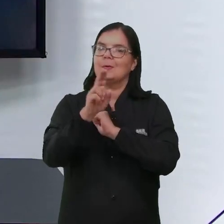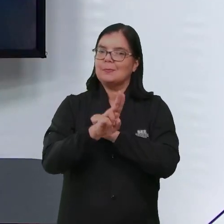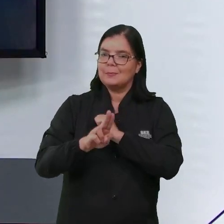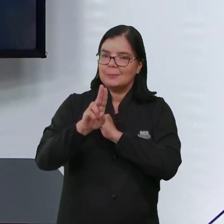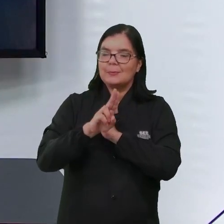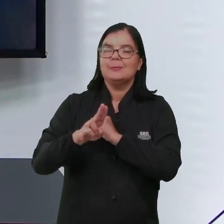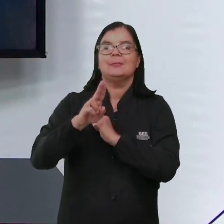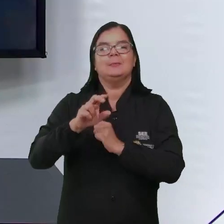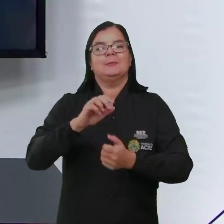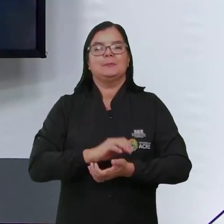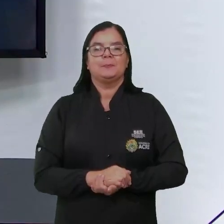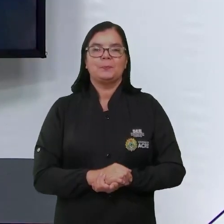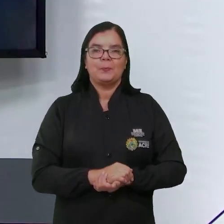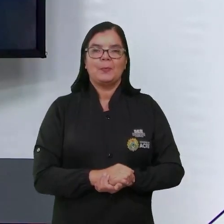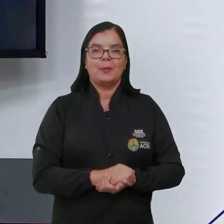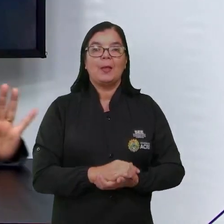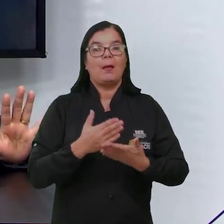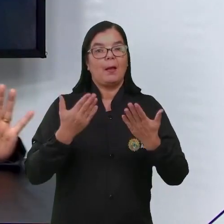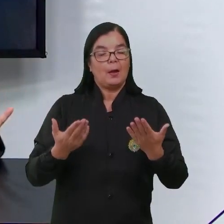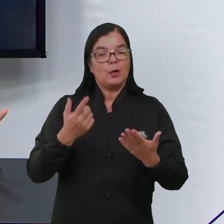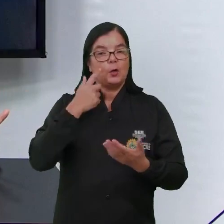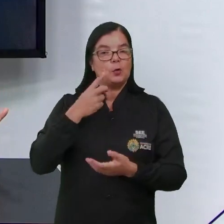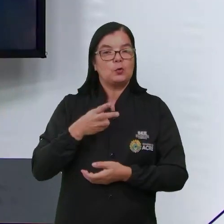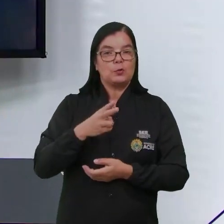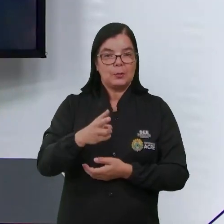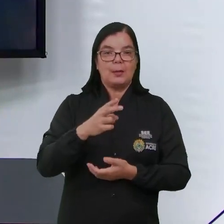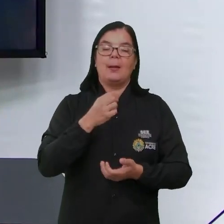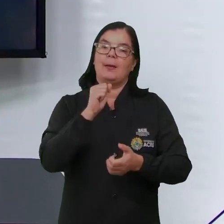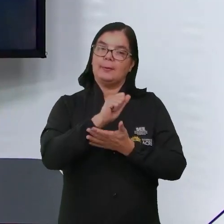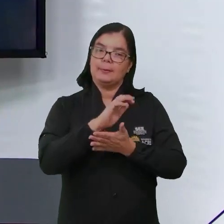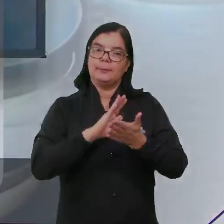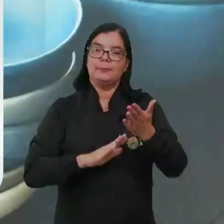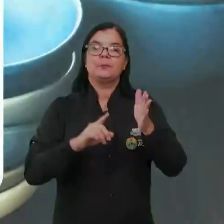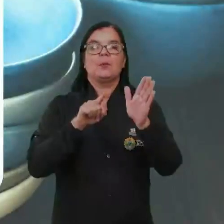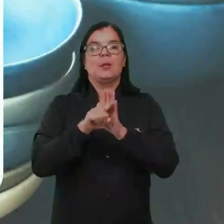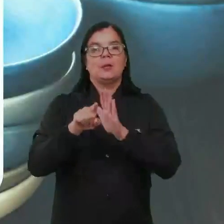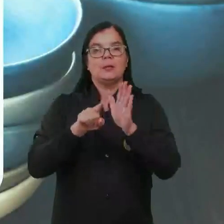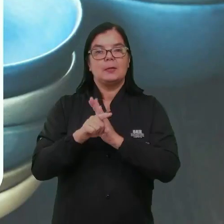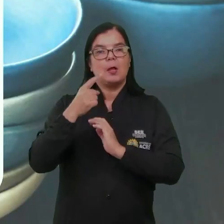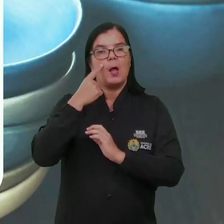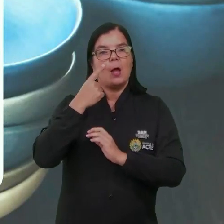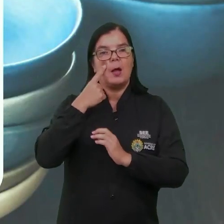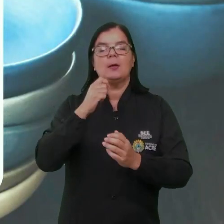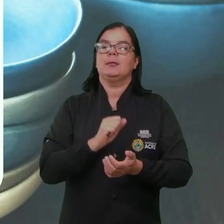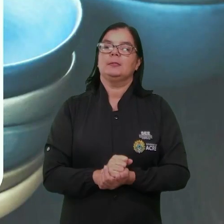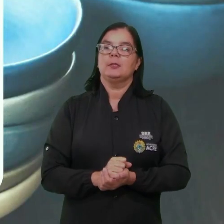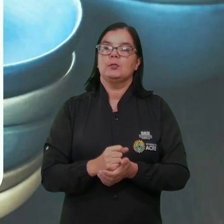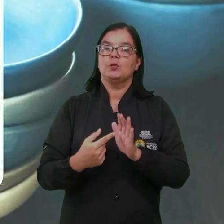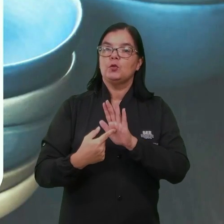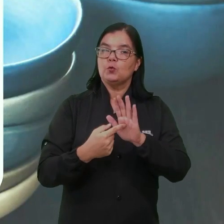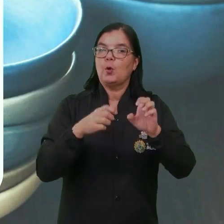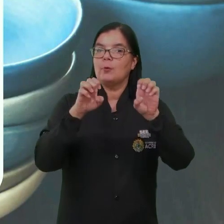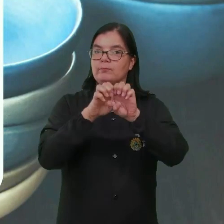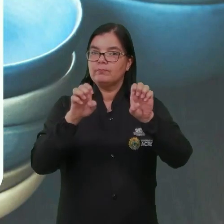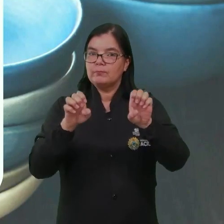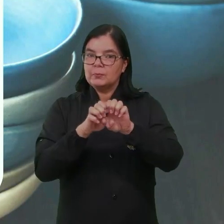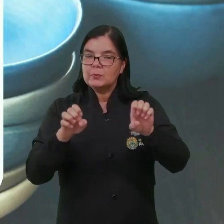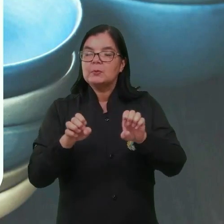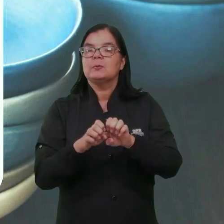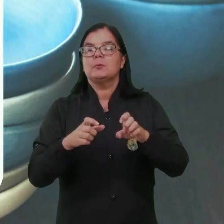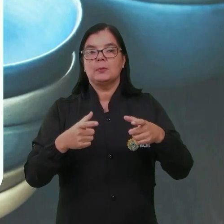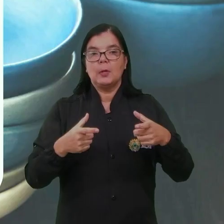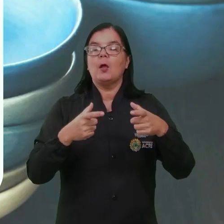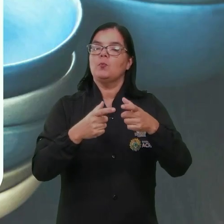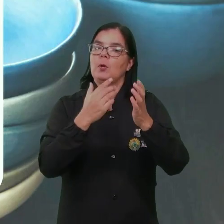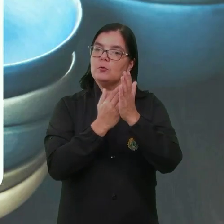dos produtos cerâmicos. E aí, continuando aqui na nossa questão, vamos aqui para aplicação estrutural, né? Ela pode